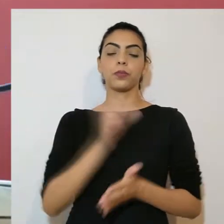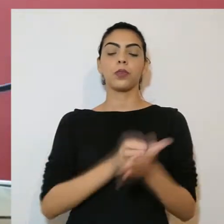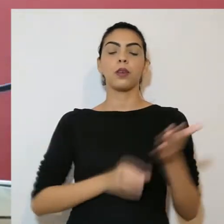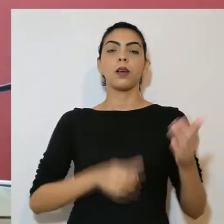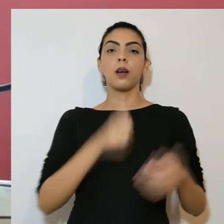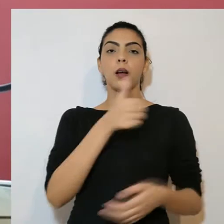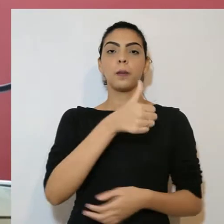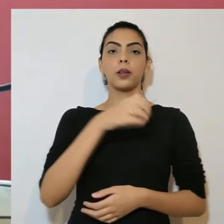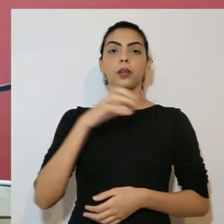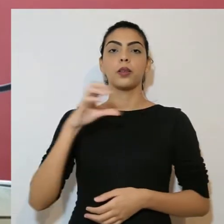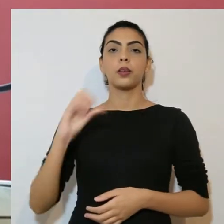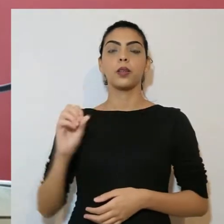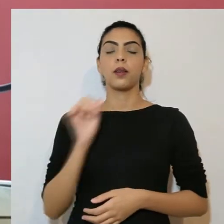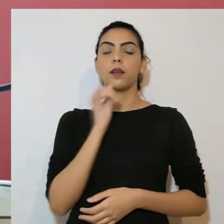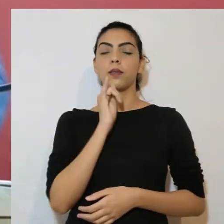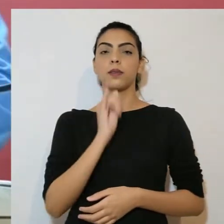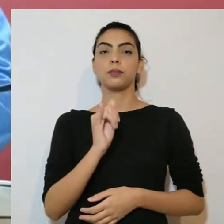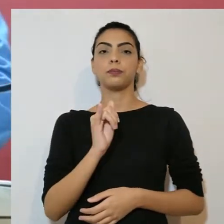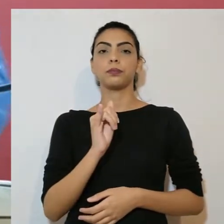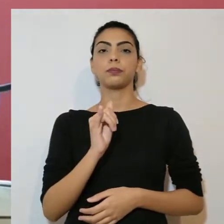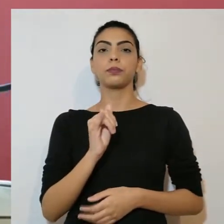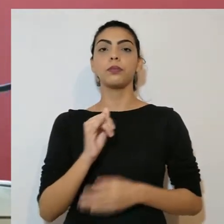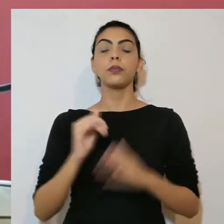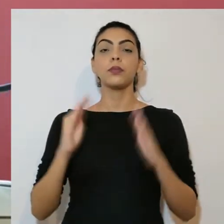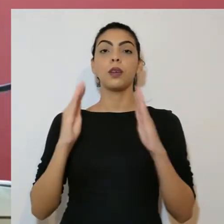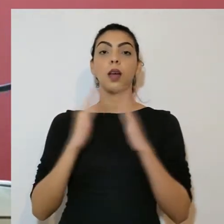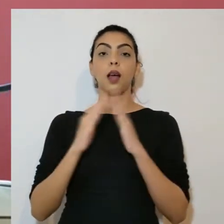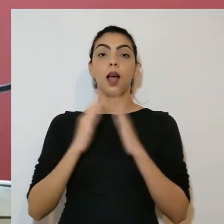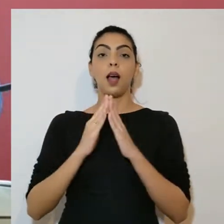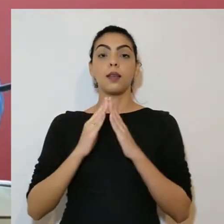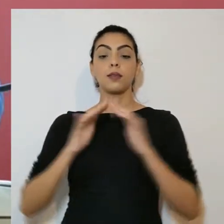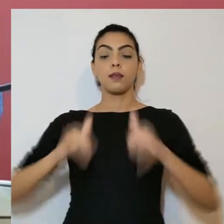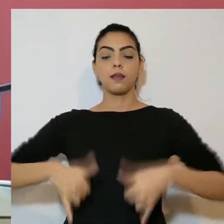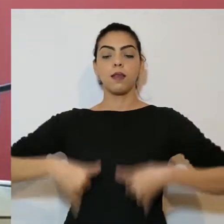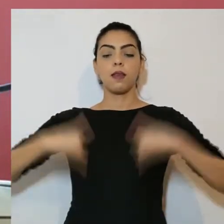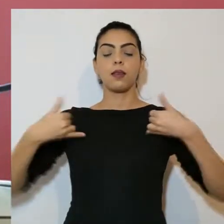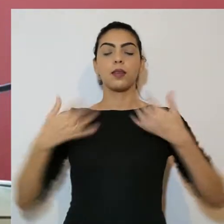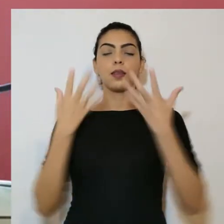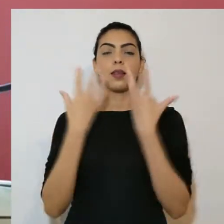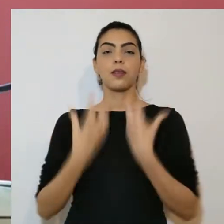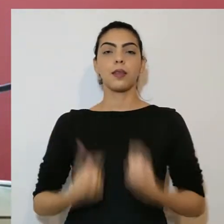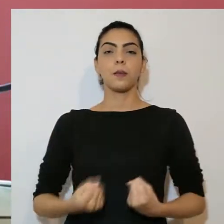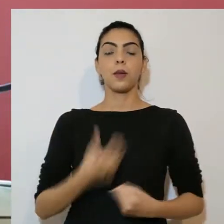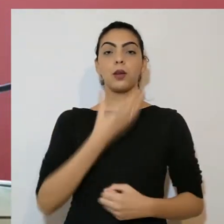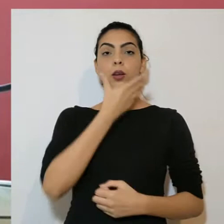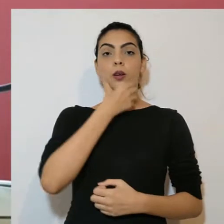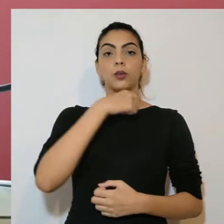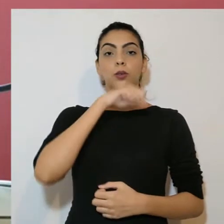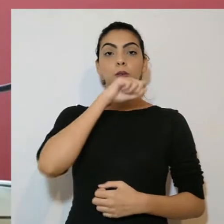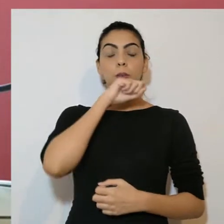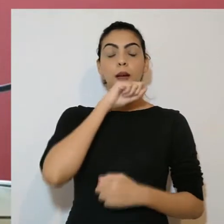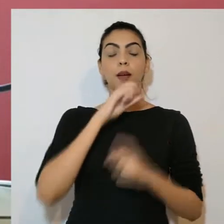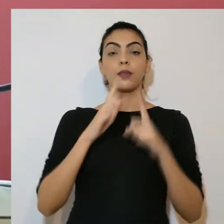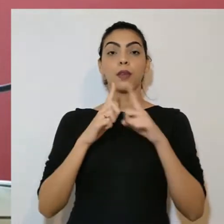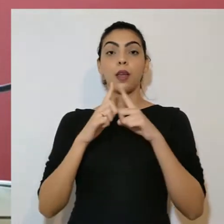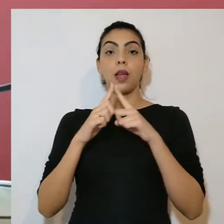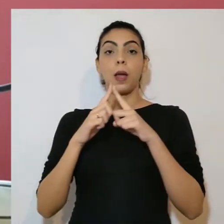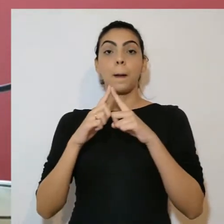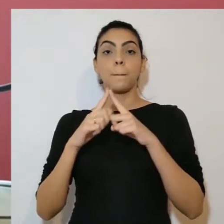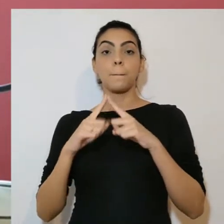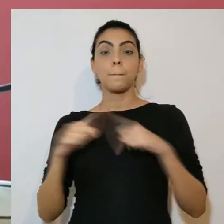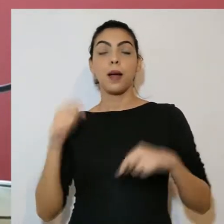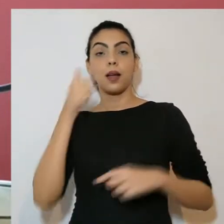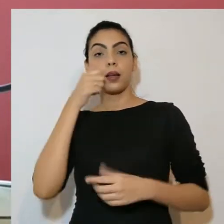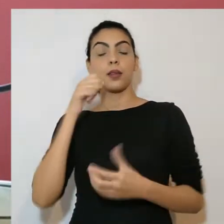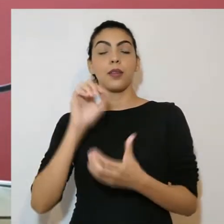18, 22. No 19, casas e riquezas herdam-se dos pais, mas